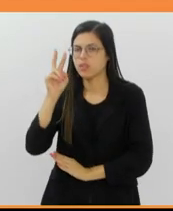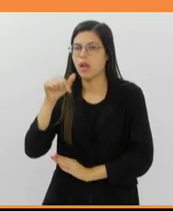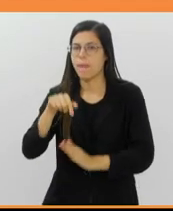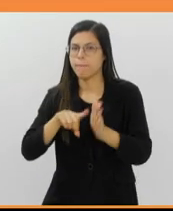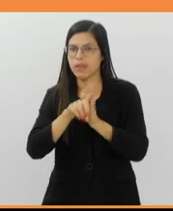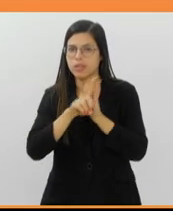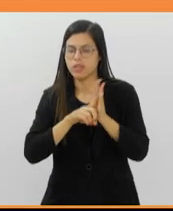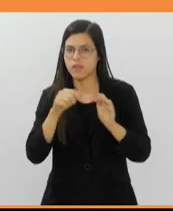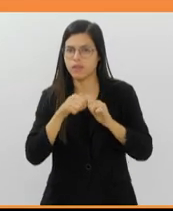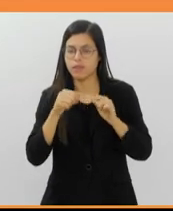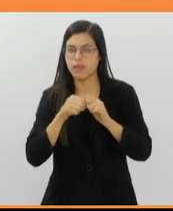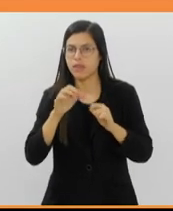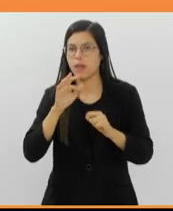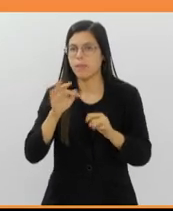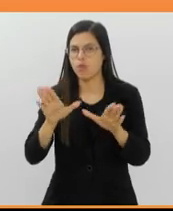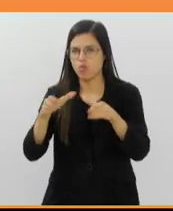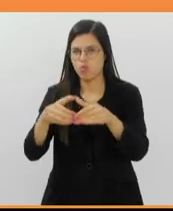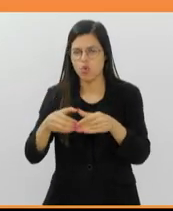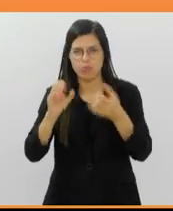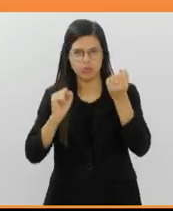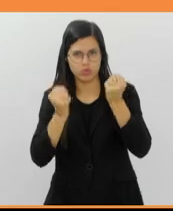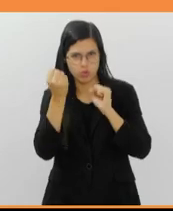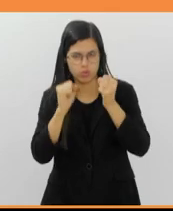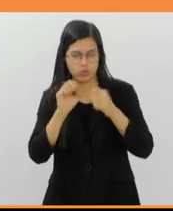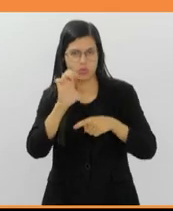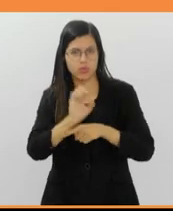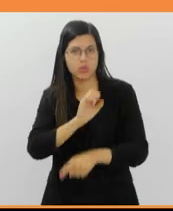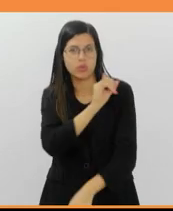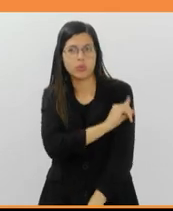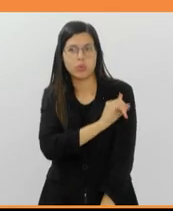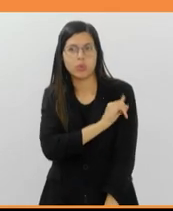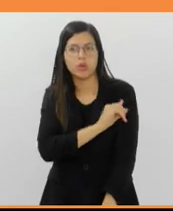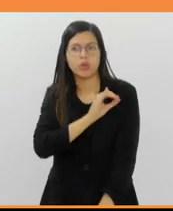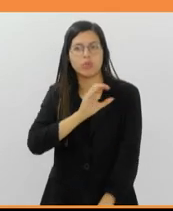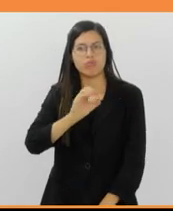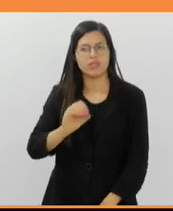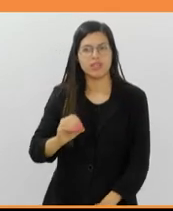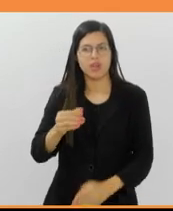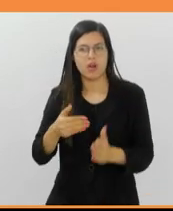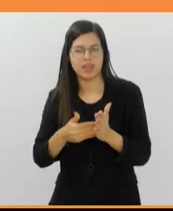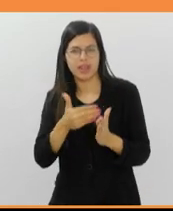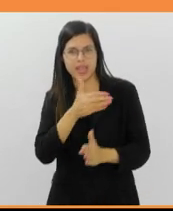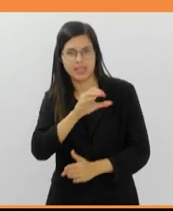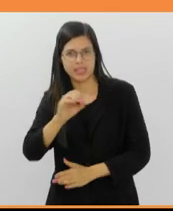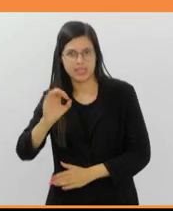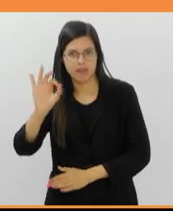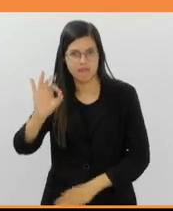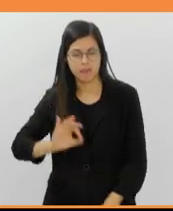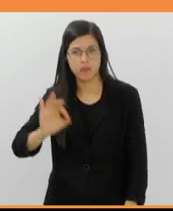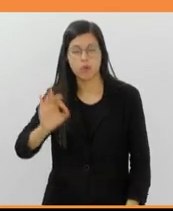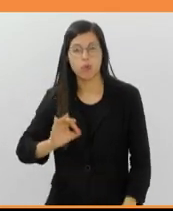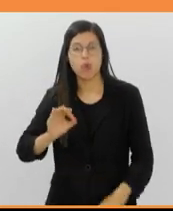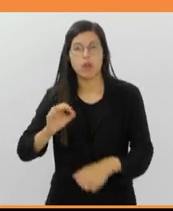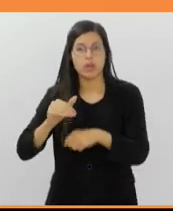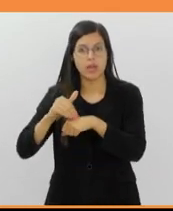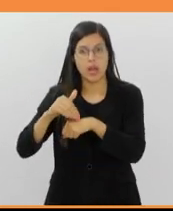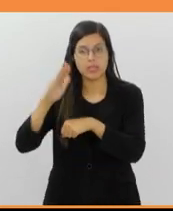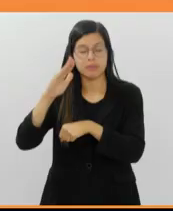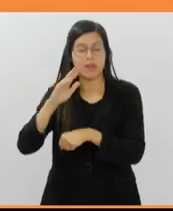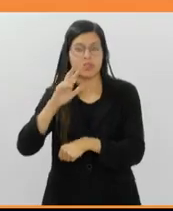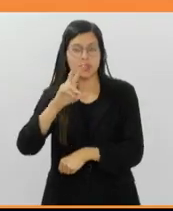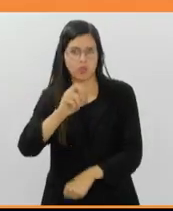pela Federação das Indústrias do Estado do Rio de Janeiro varia de 0 a 100 pontos e os valores acima de 50